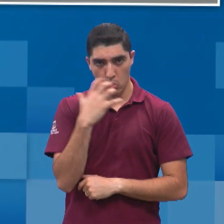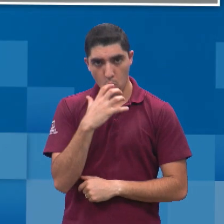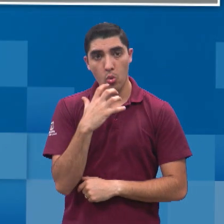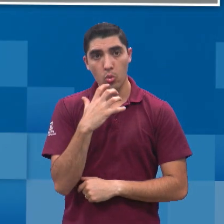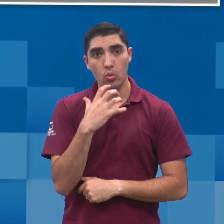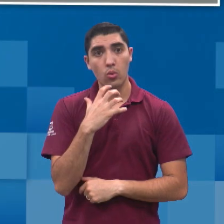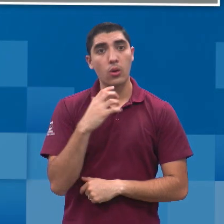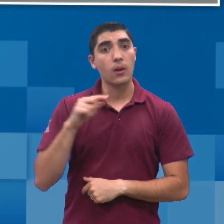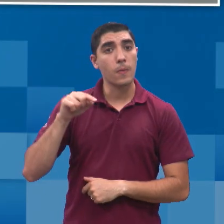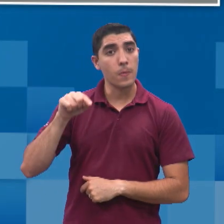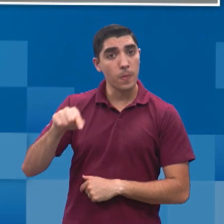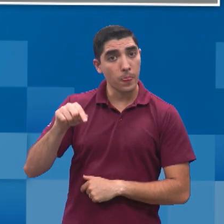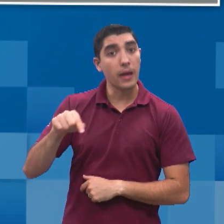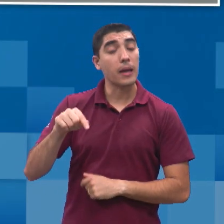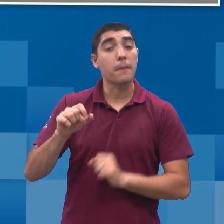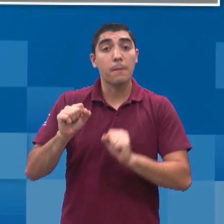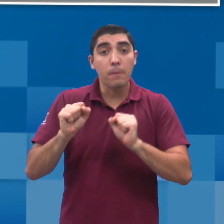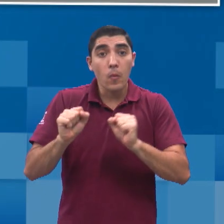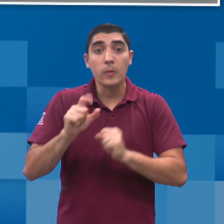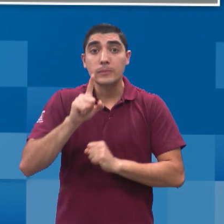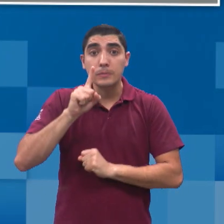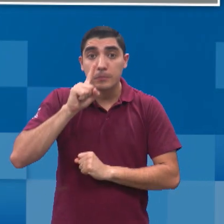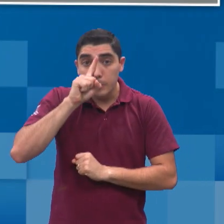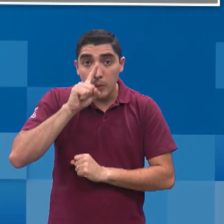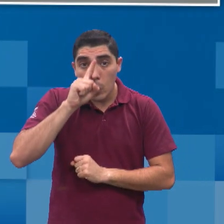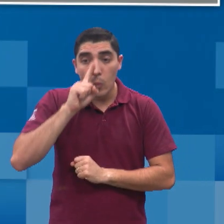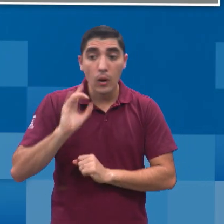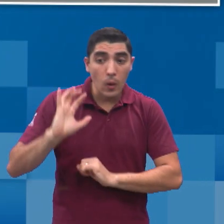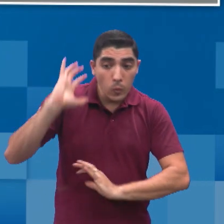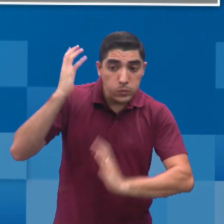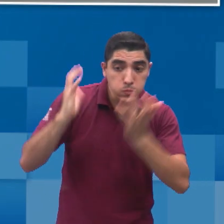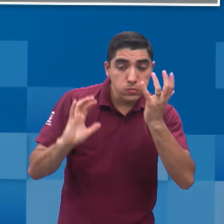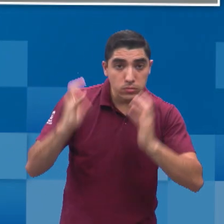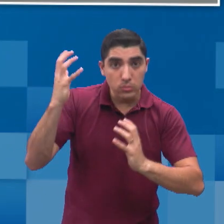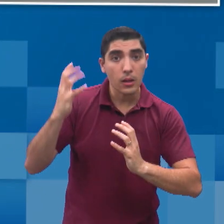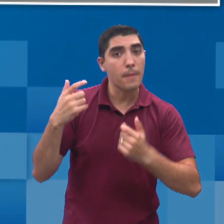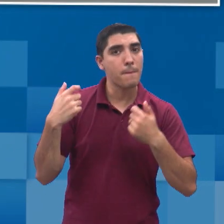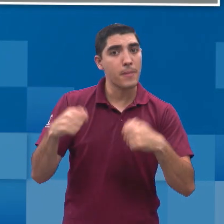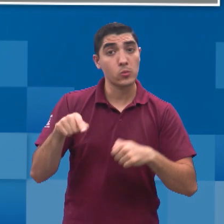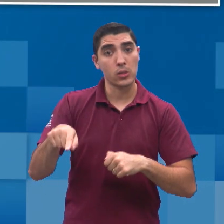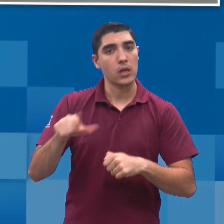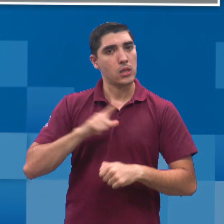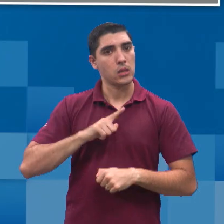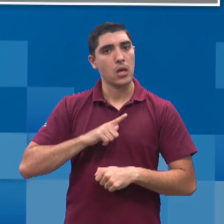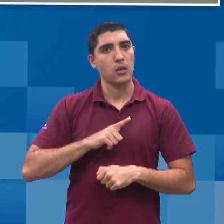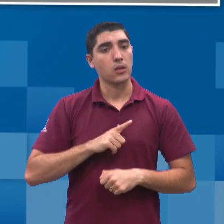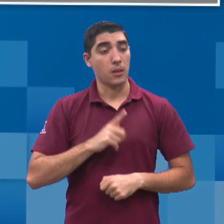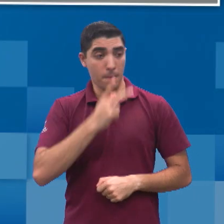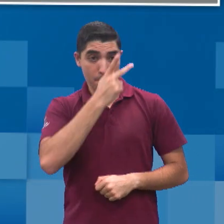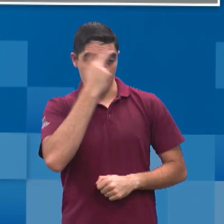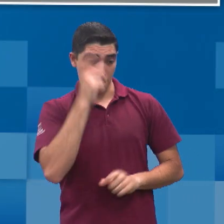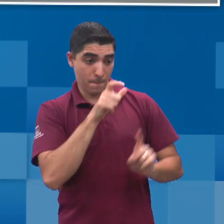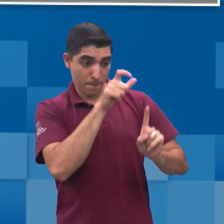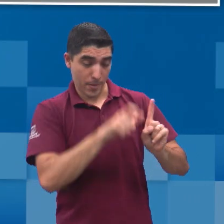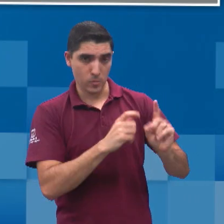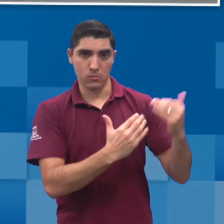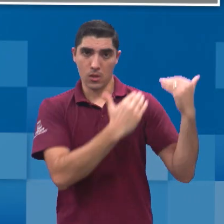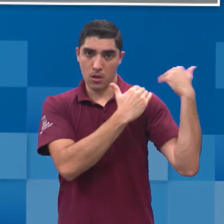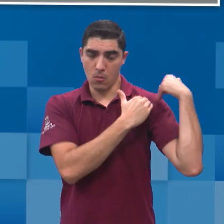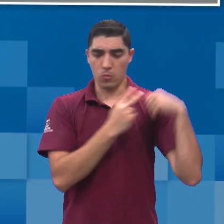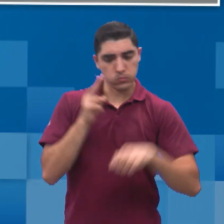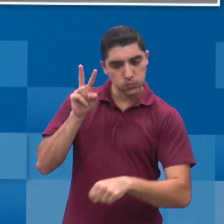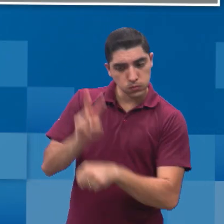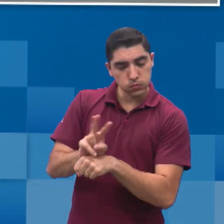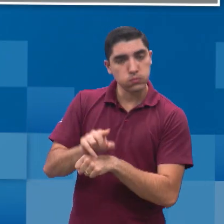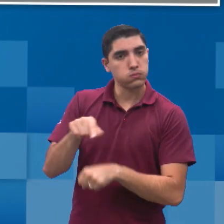considerados potencialmente perigosos. Estabelece seguro obrigatório de responsabilidade civil no município de São José dos